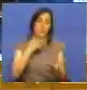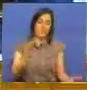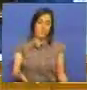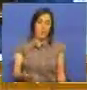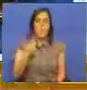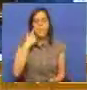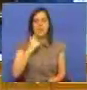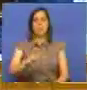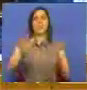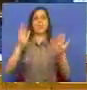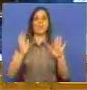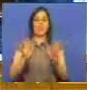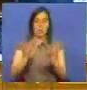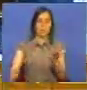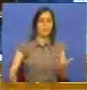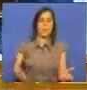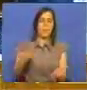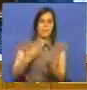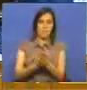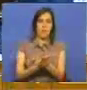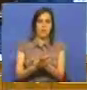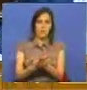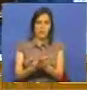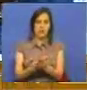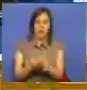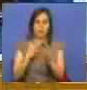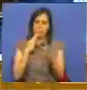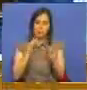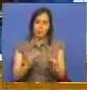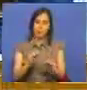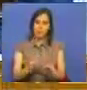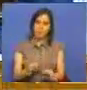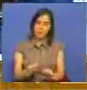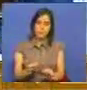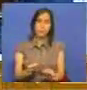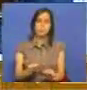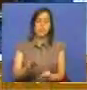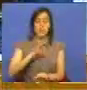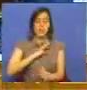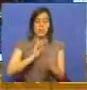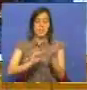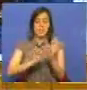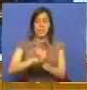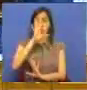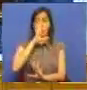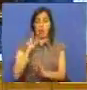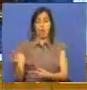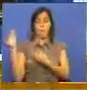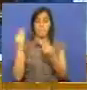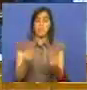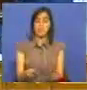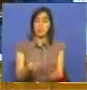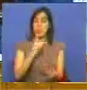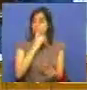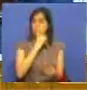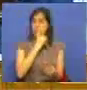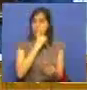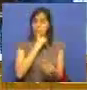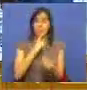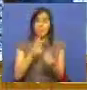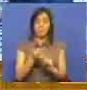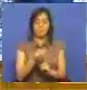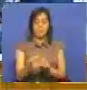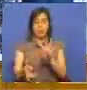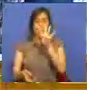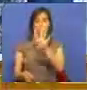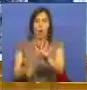Mas vejamos a proposta no seu concreto. O Sr. Secretário de Estado apresentou os